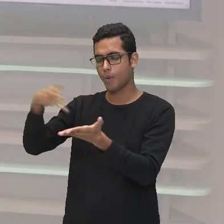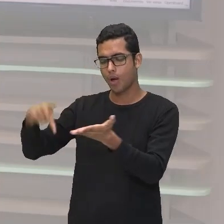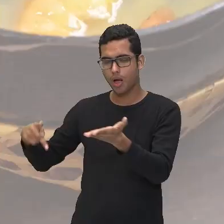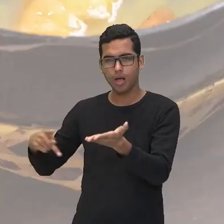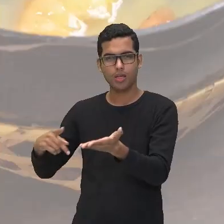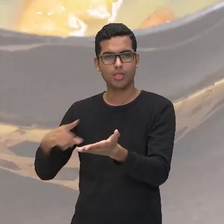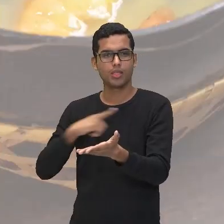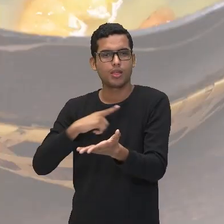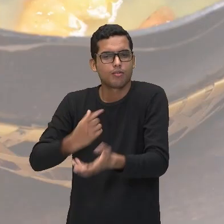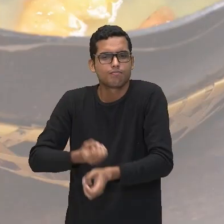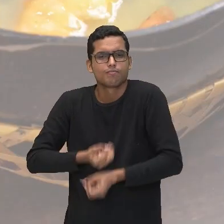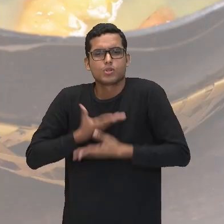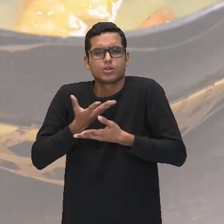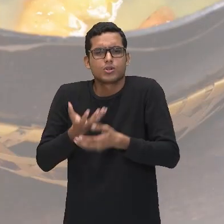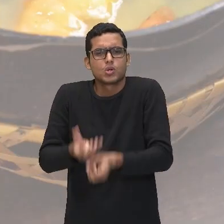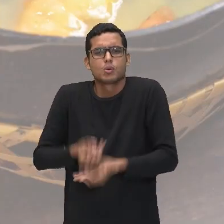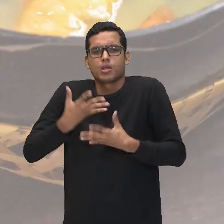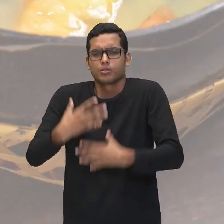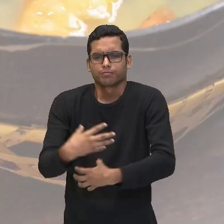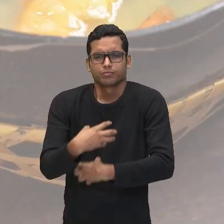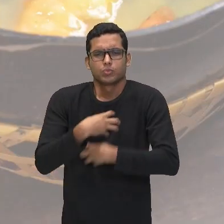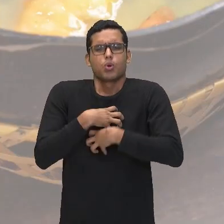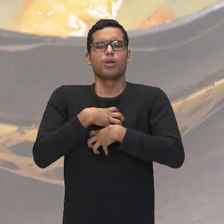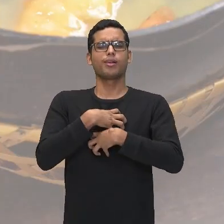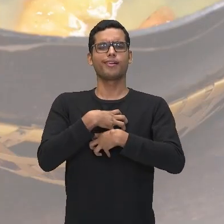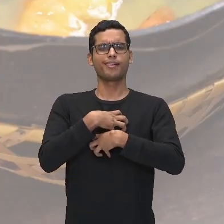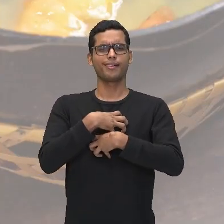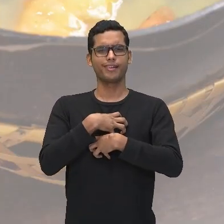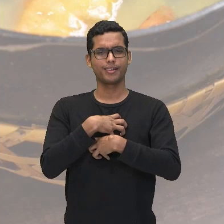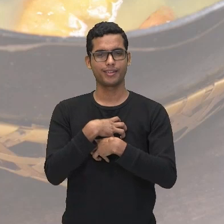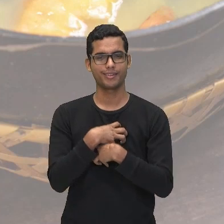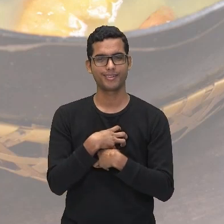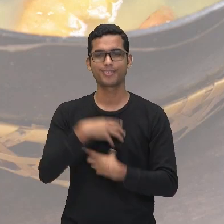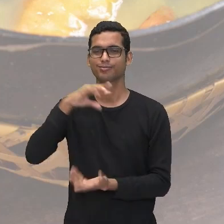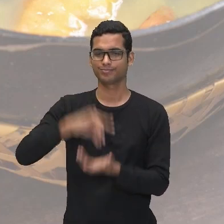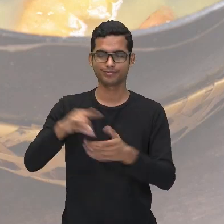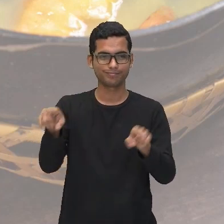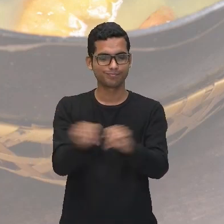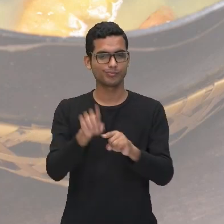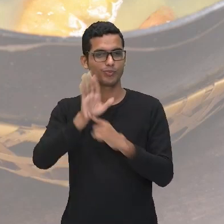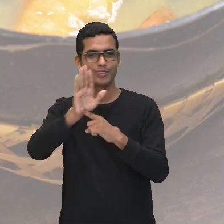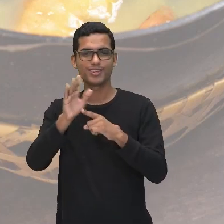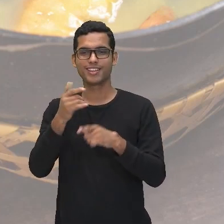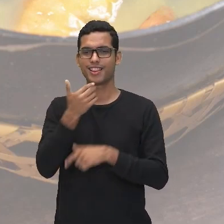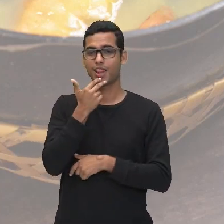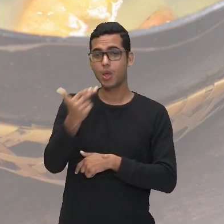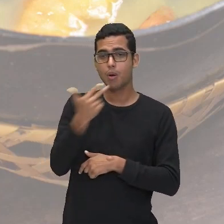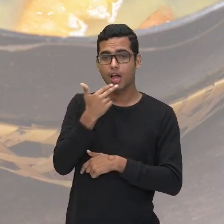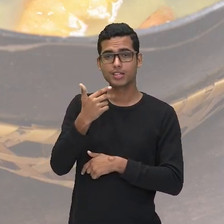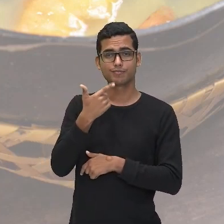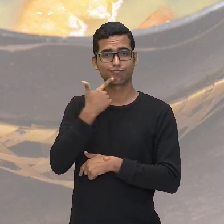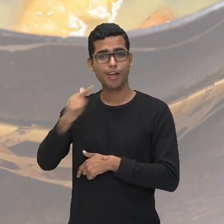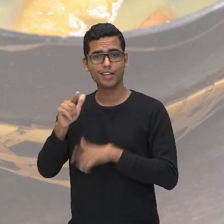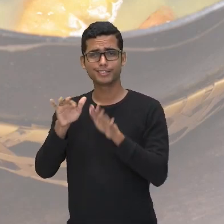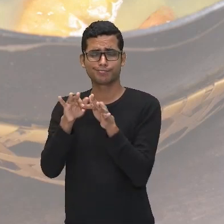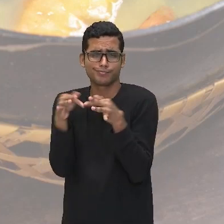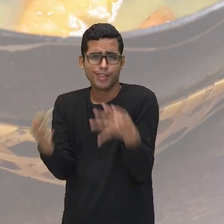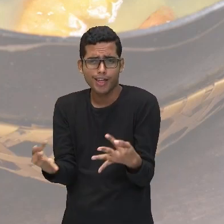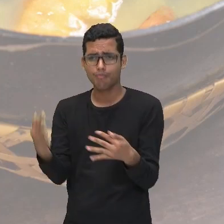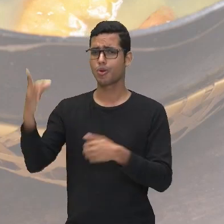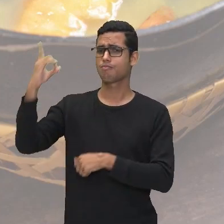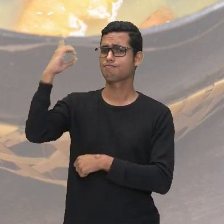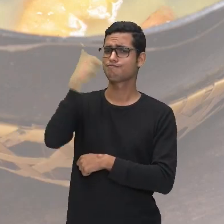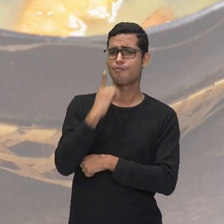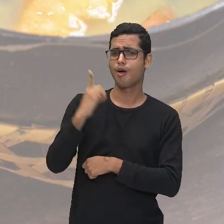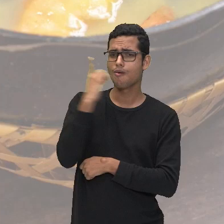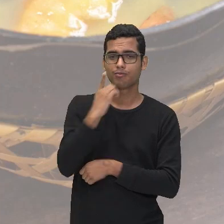se sente, né, que transcende a linguagem simples, a linguagem cotidiana, a linguagem, não